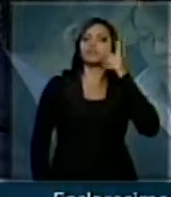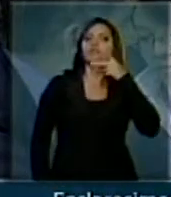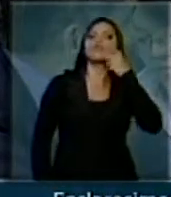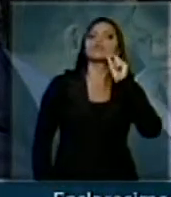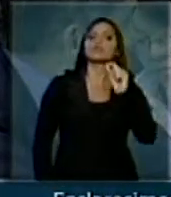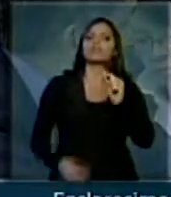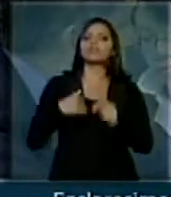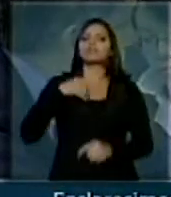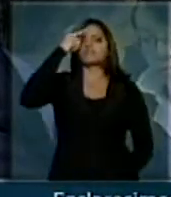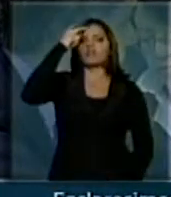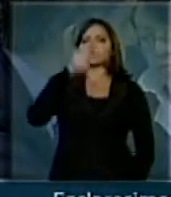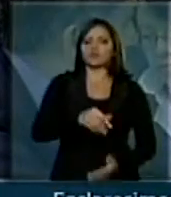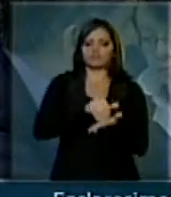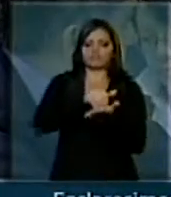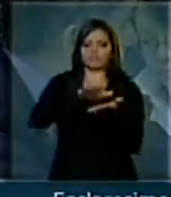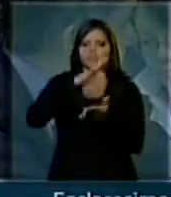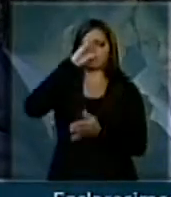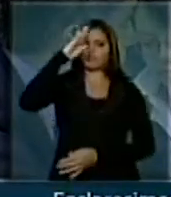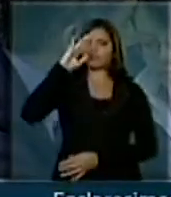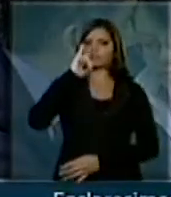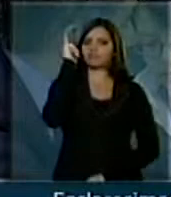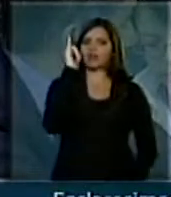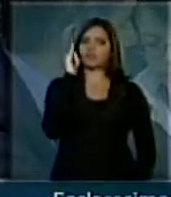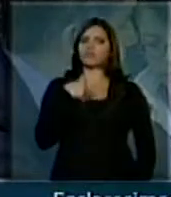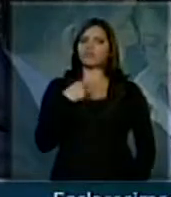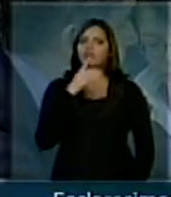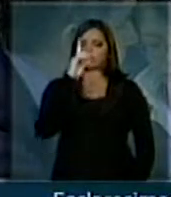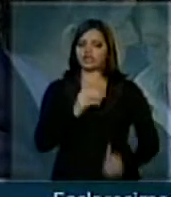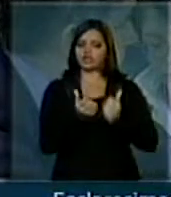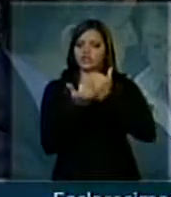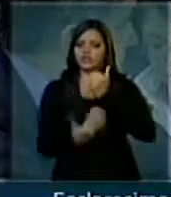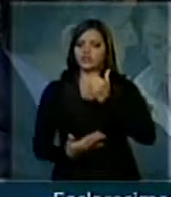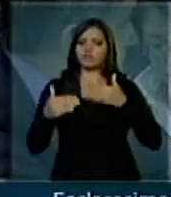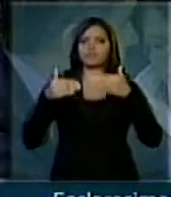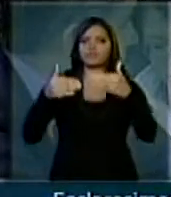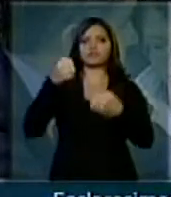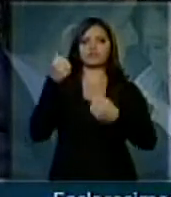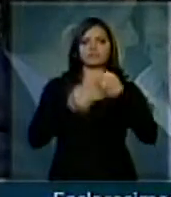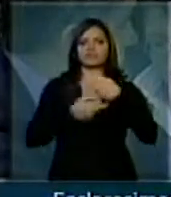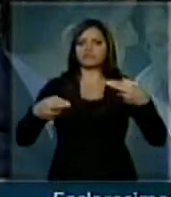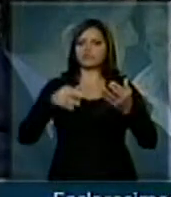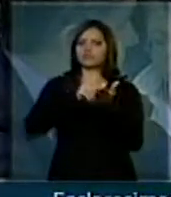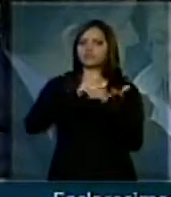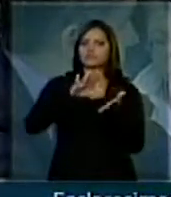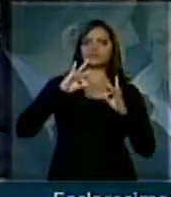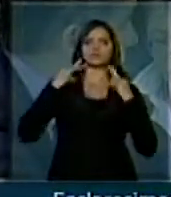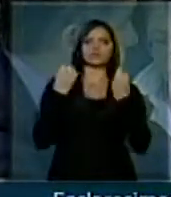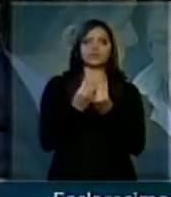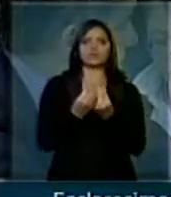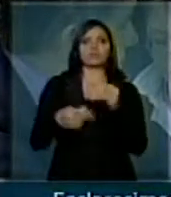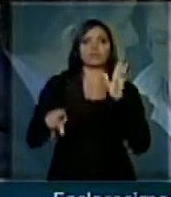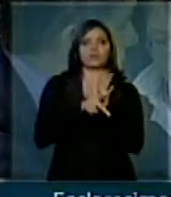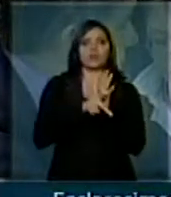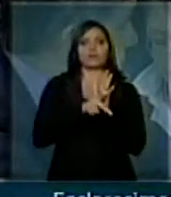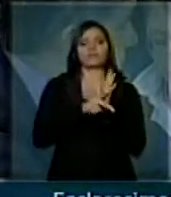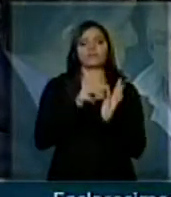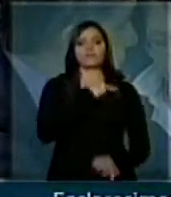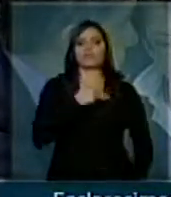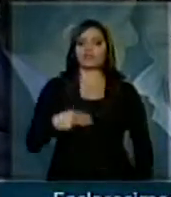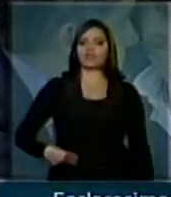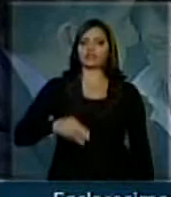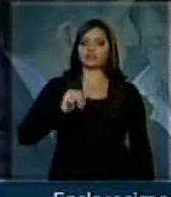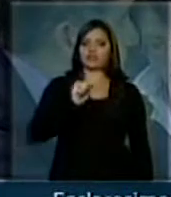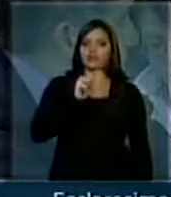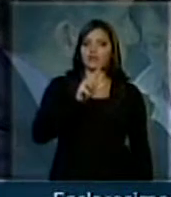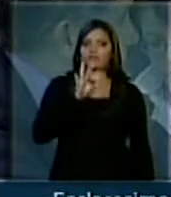a exoneração dos principais ocupantes de cargos do segundo escalão no Ministério dos Transportes. O próprio ministro Alfredo